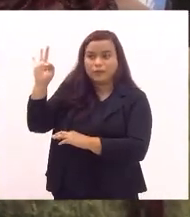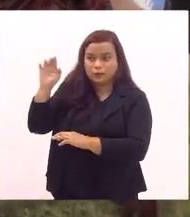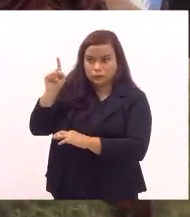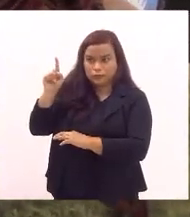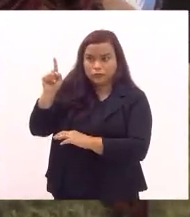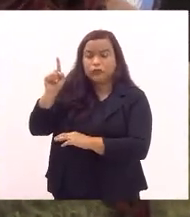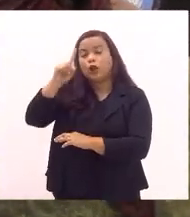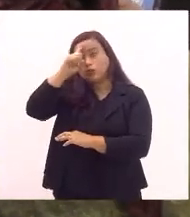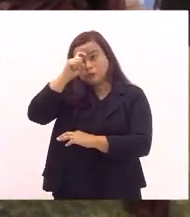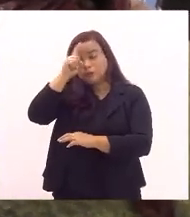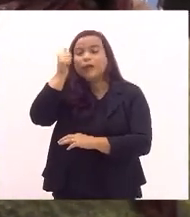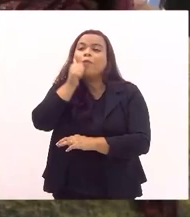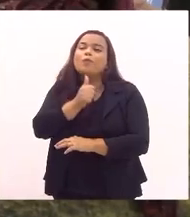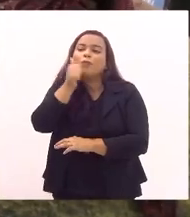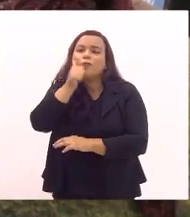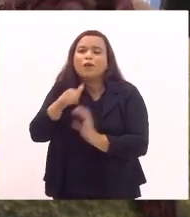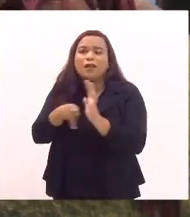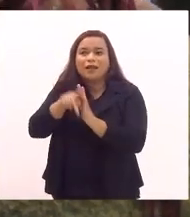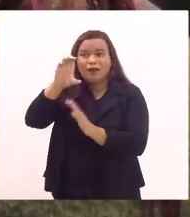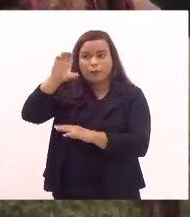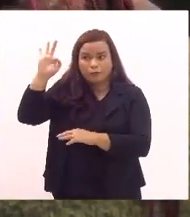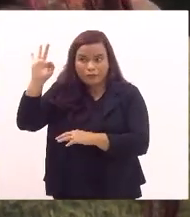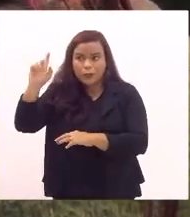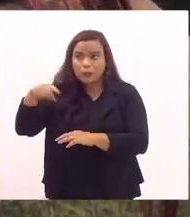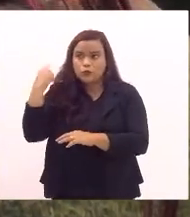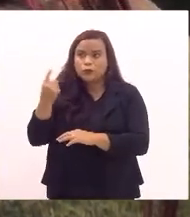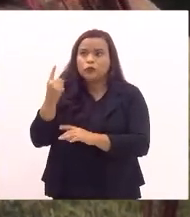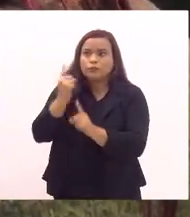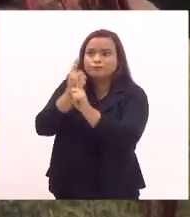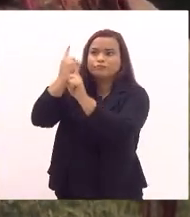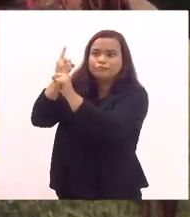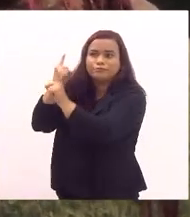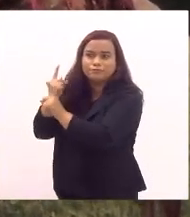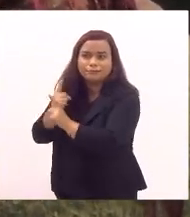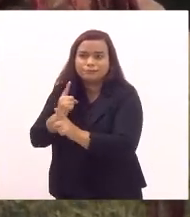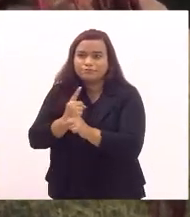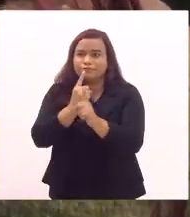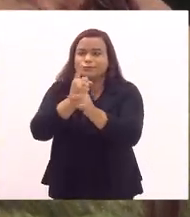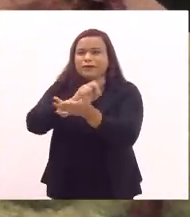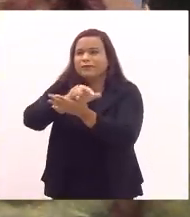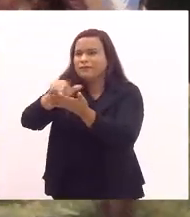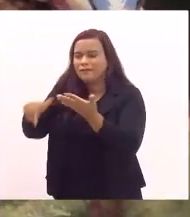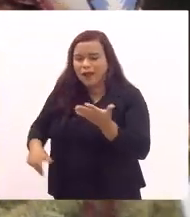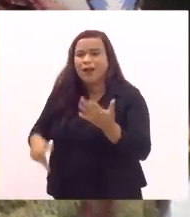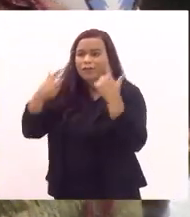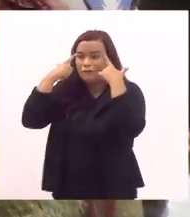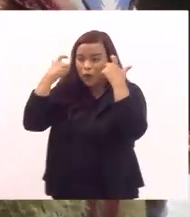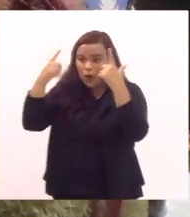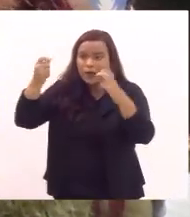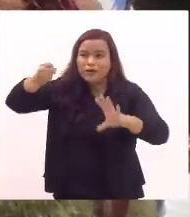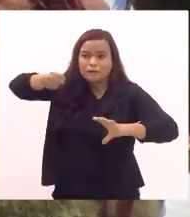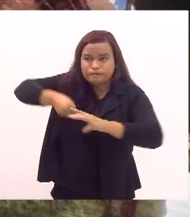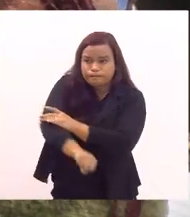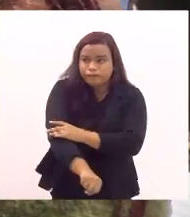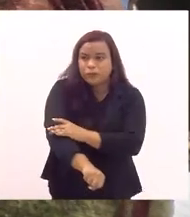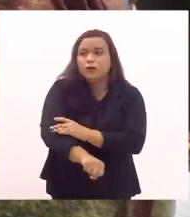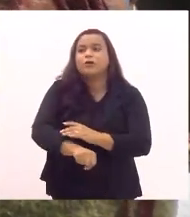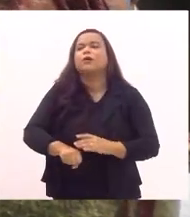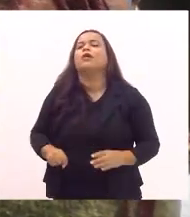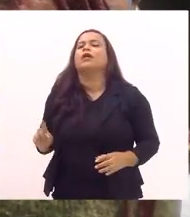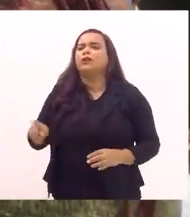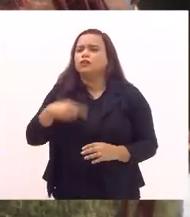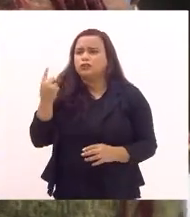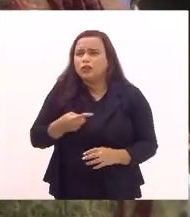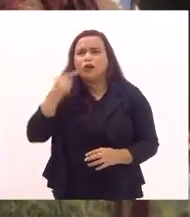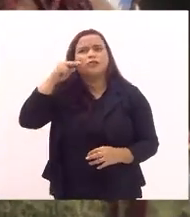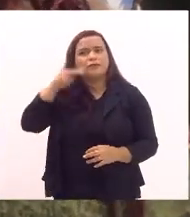Hospital da Mulher de Cabo Frio onde nós entendemos ali vários processos de violência obstétrica que